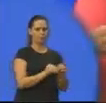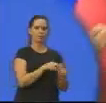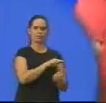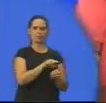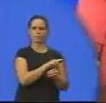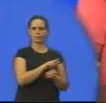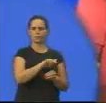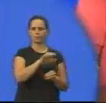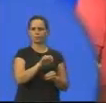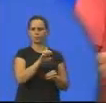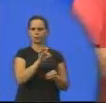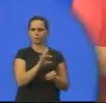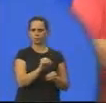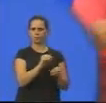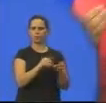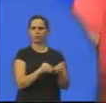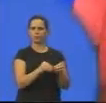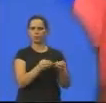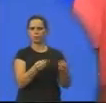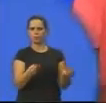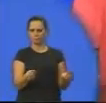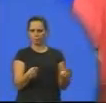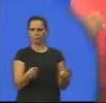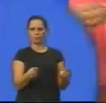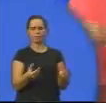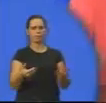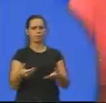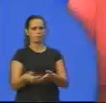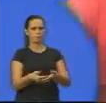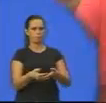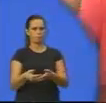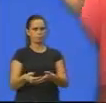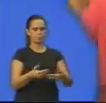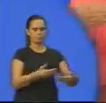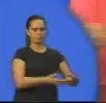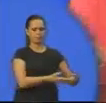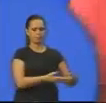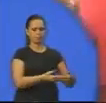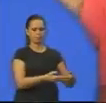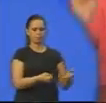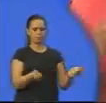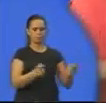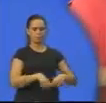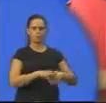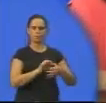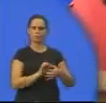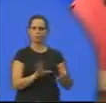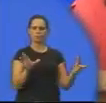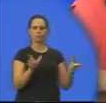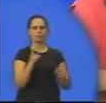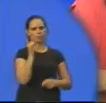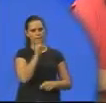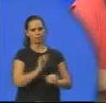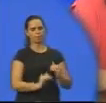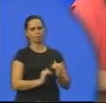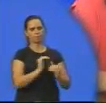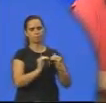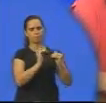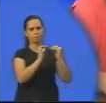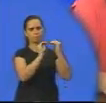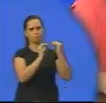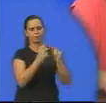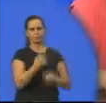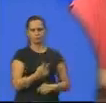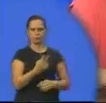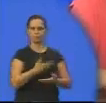a separação, não é, em outros 2 zigotos que vão possibilitar, vão permitir aí o desenvolvimento de